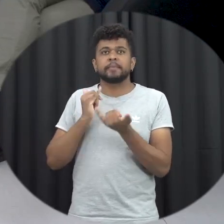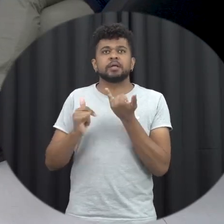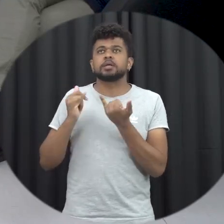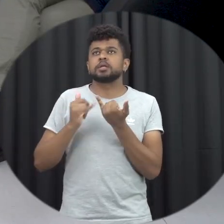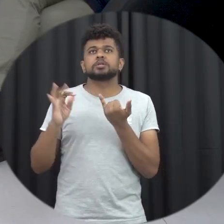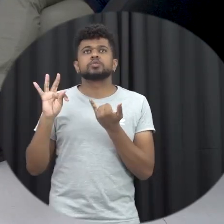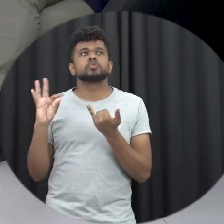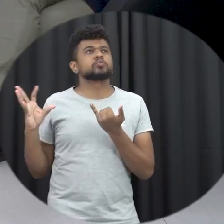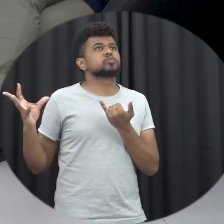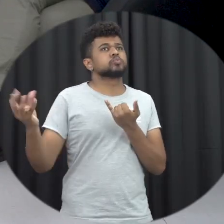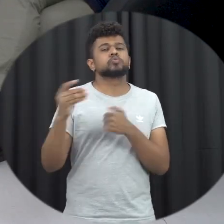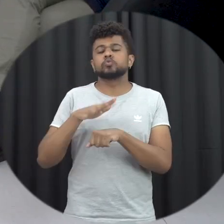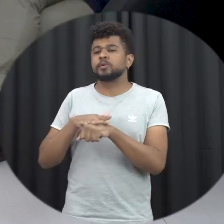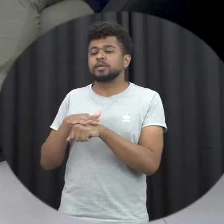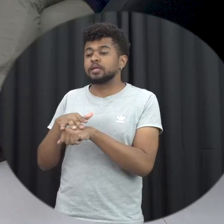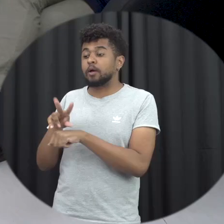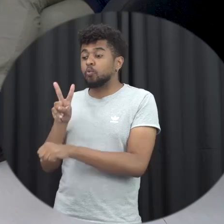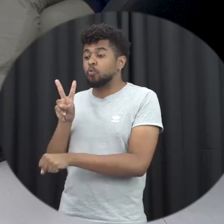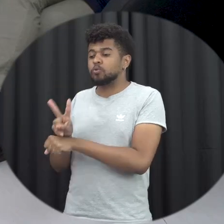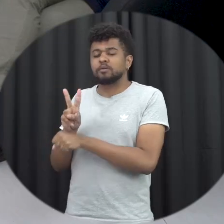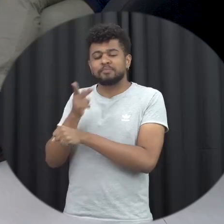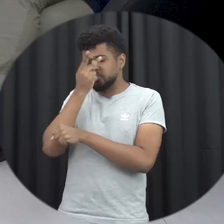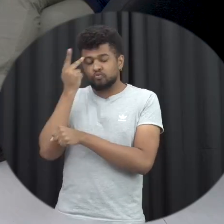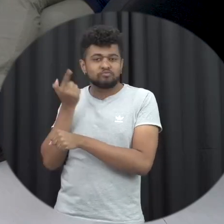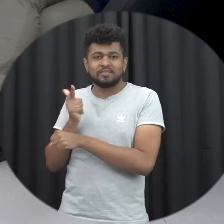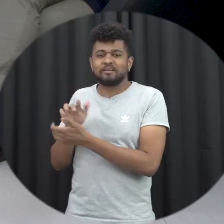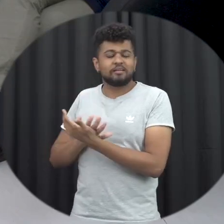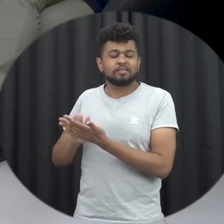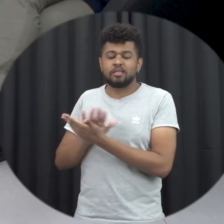mundo doente e ninguém para cuidar. Então,